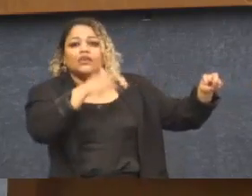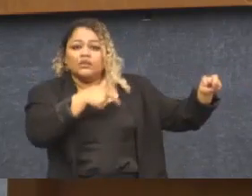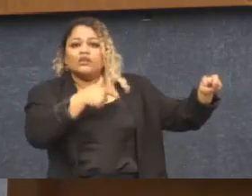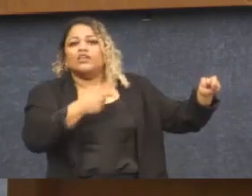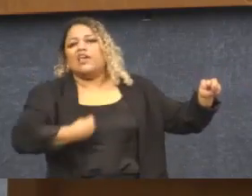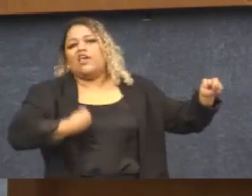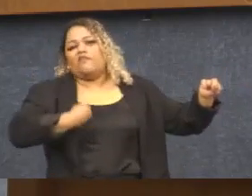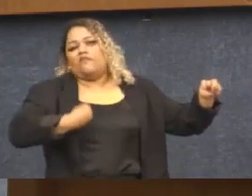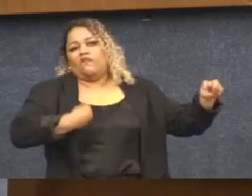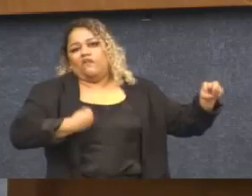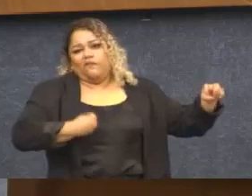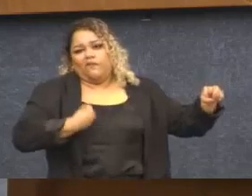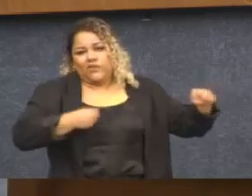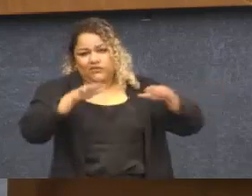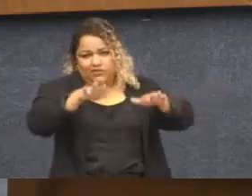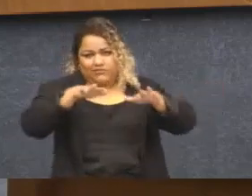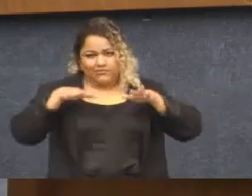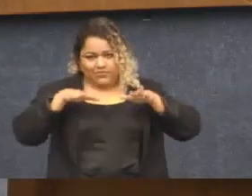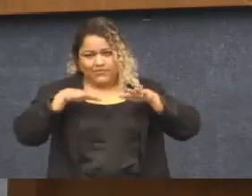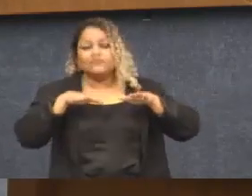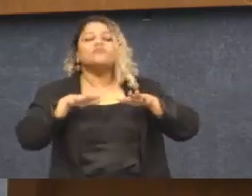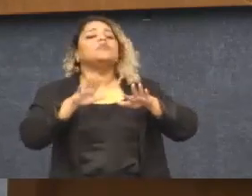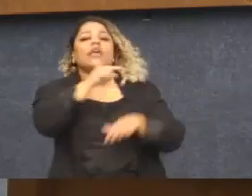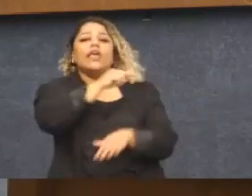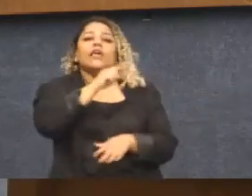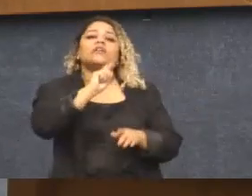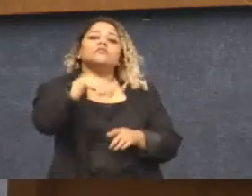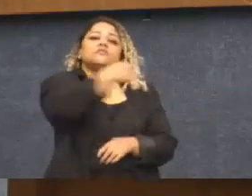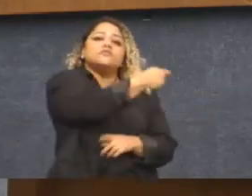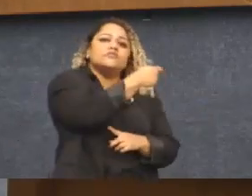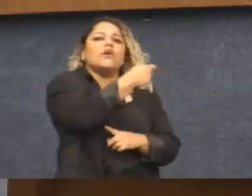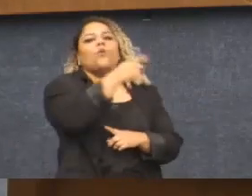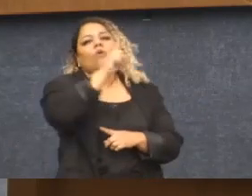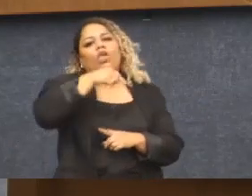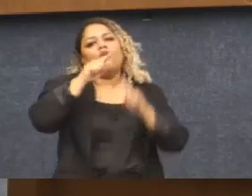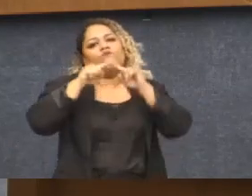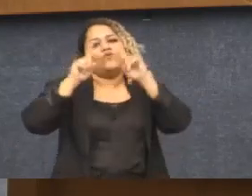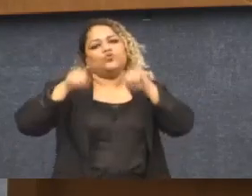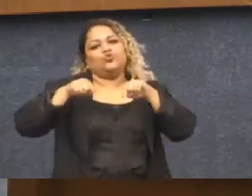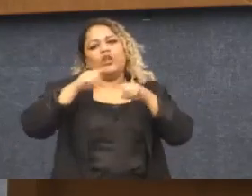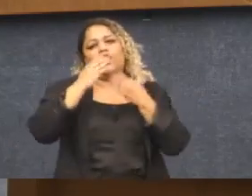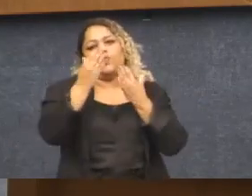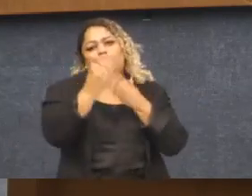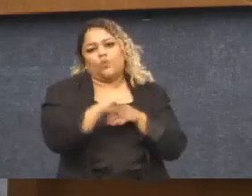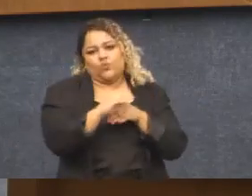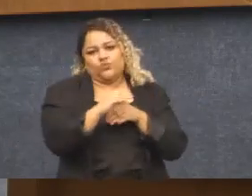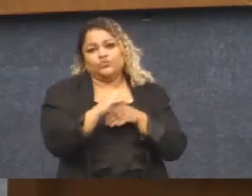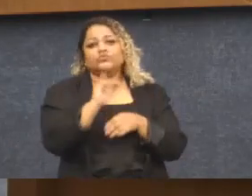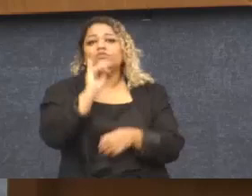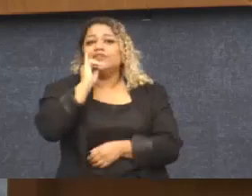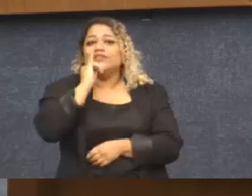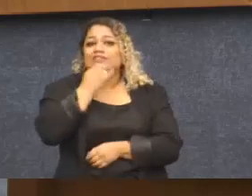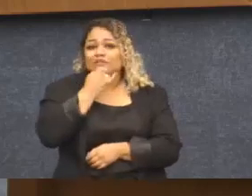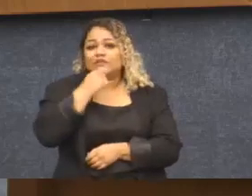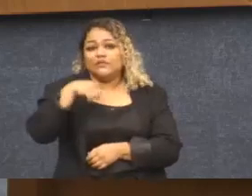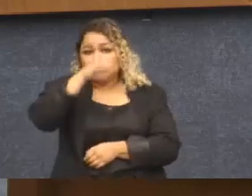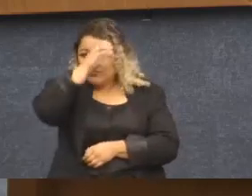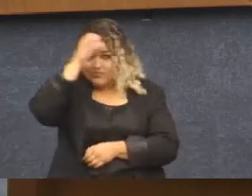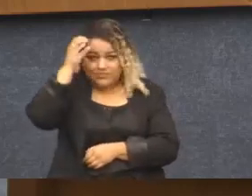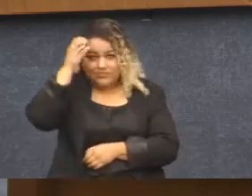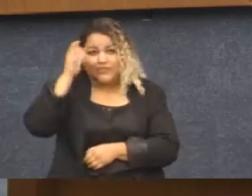sessão plenária, são servidores concursados. E, infelizmente, a Câmara está tendo um número